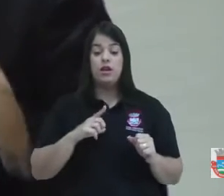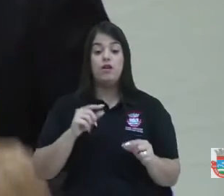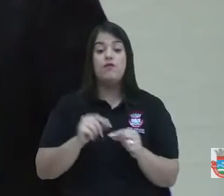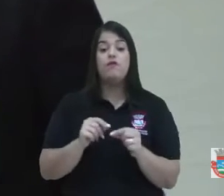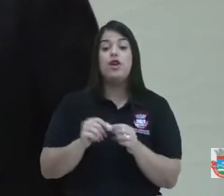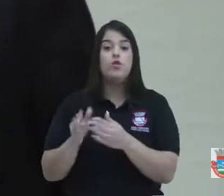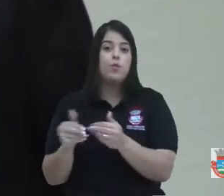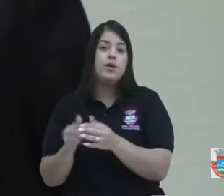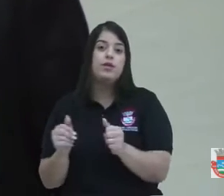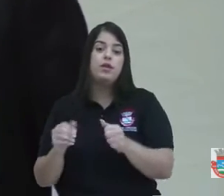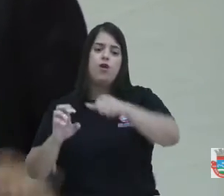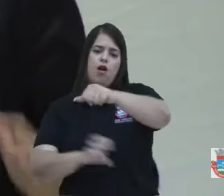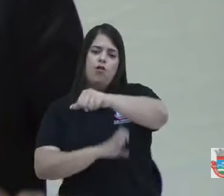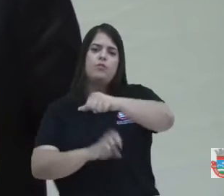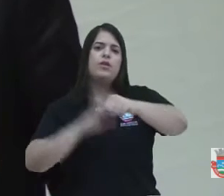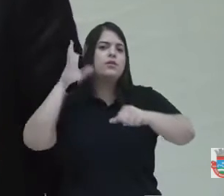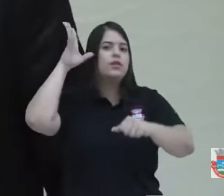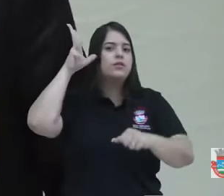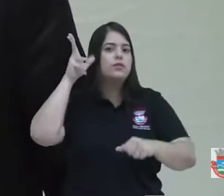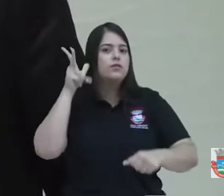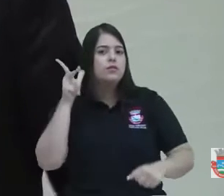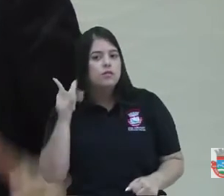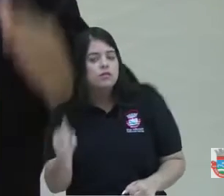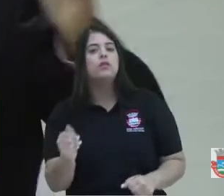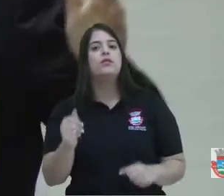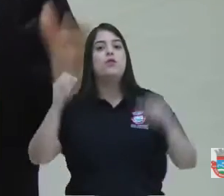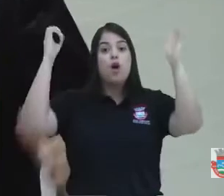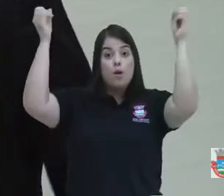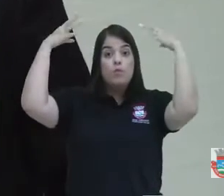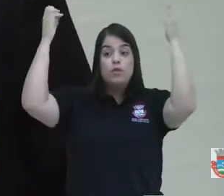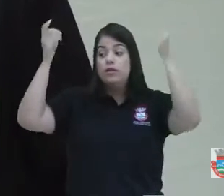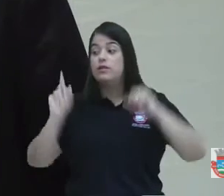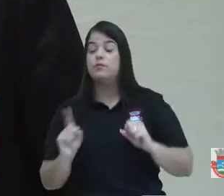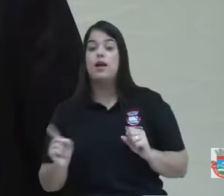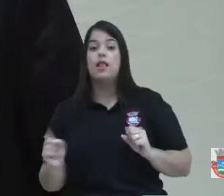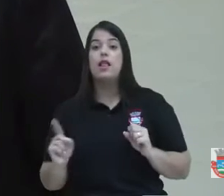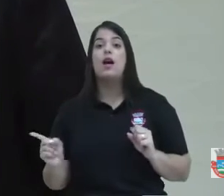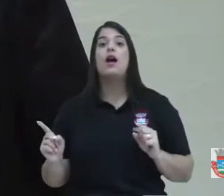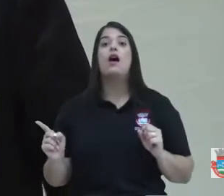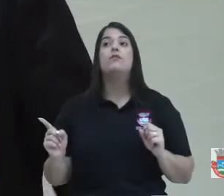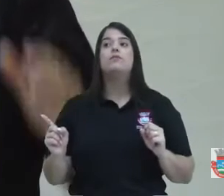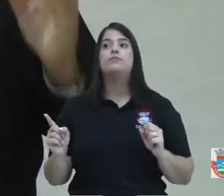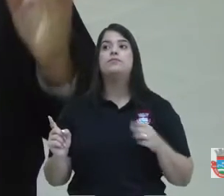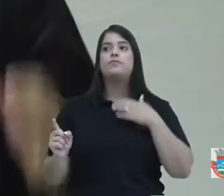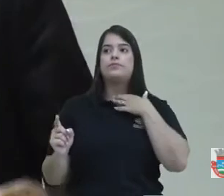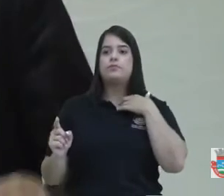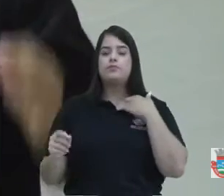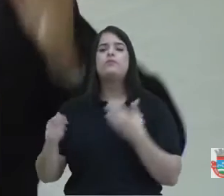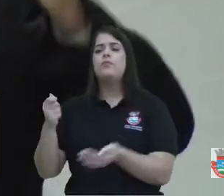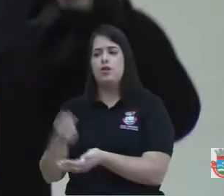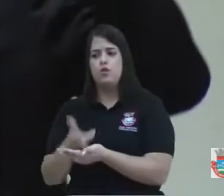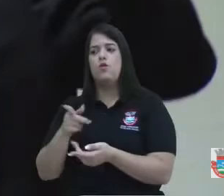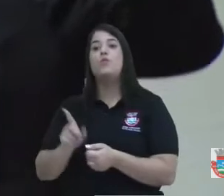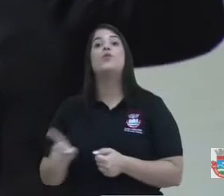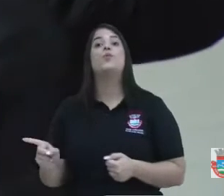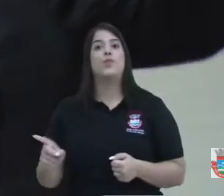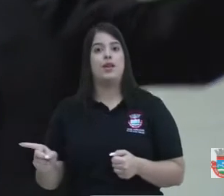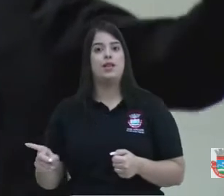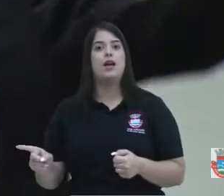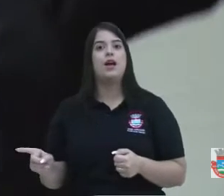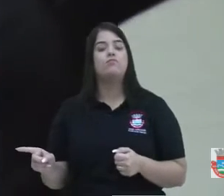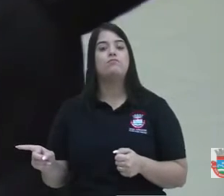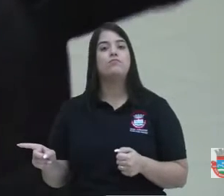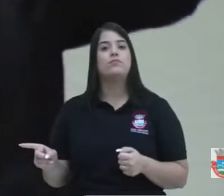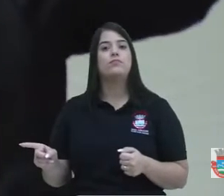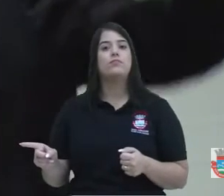município, José Almeida, uma ambulância para o Gama, e no mesmo fui atendido a ele. Ele comprou e colocou uma ambulância lá no